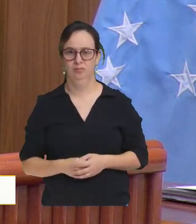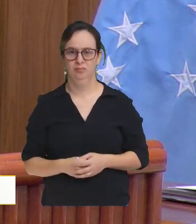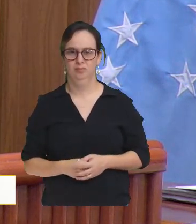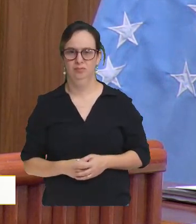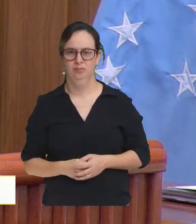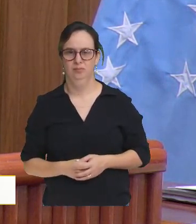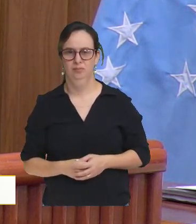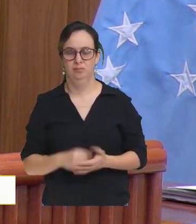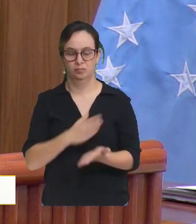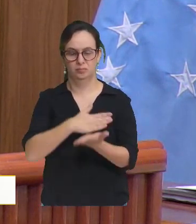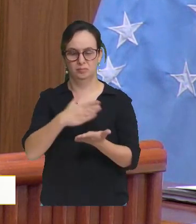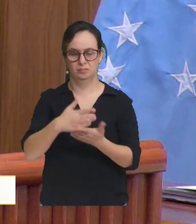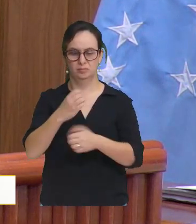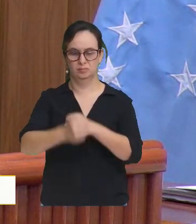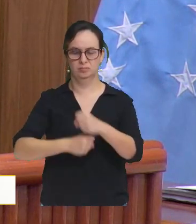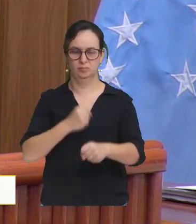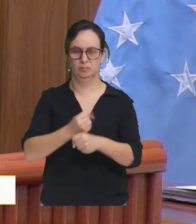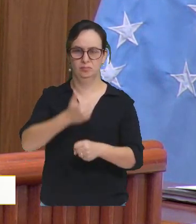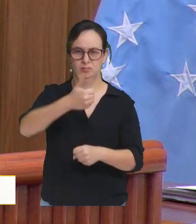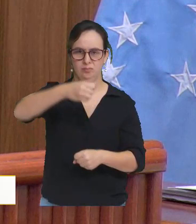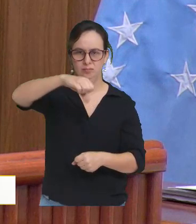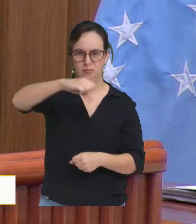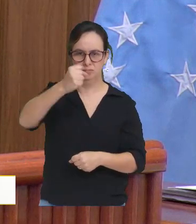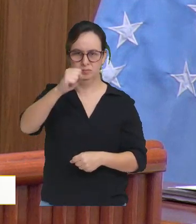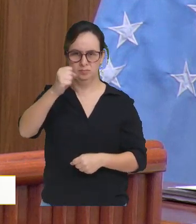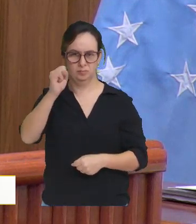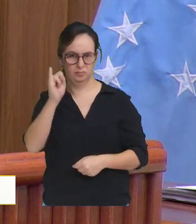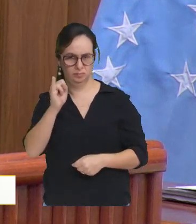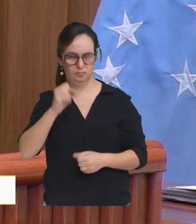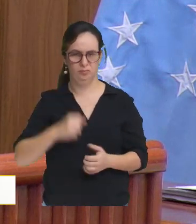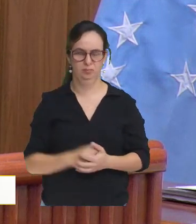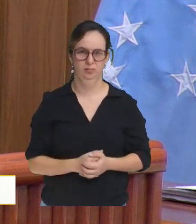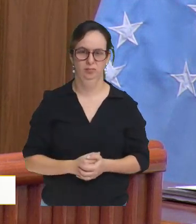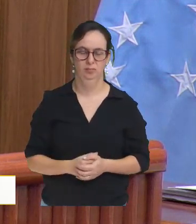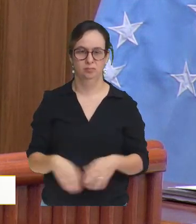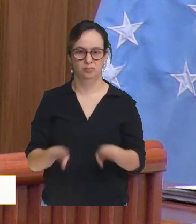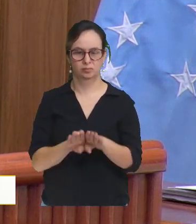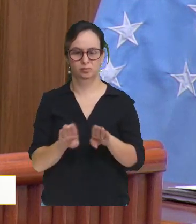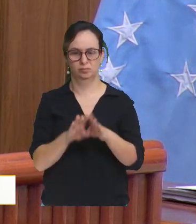dos fundadores da Unimed de Assis, no ano de